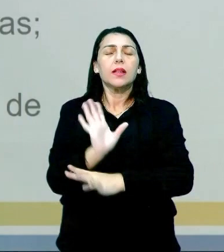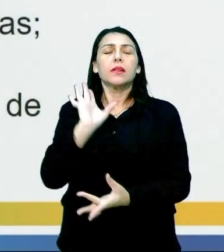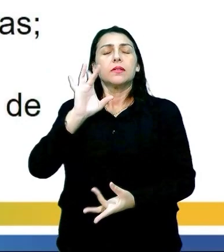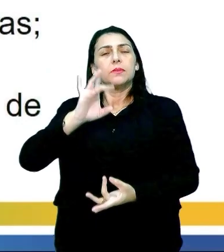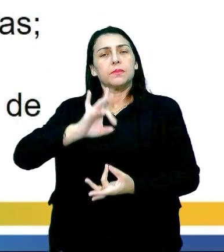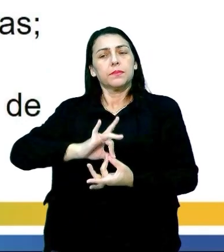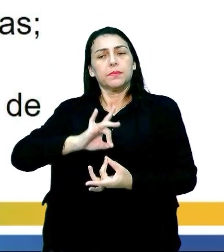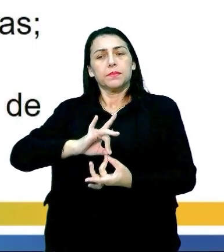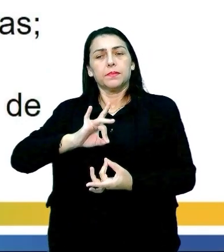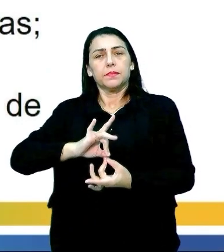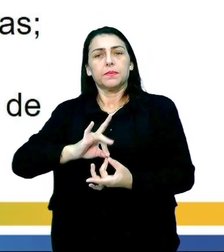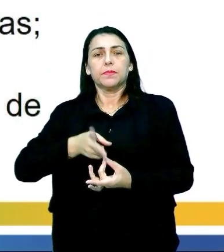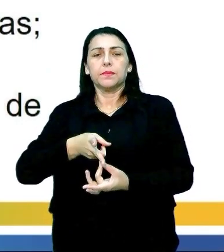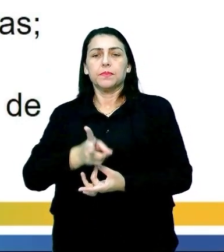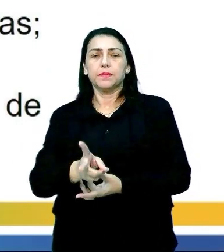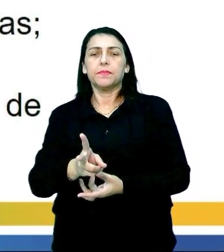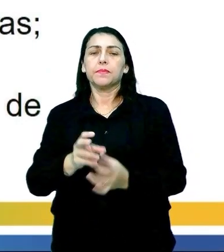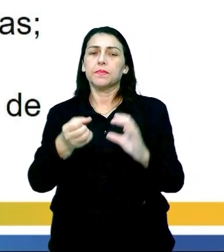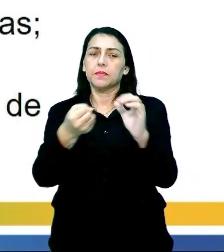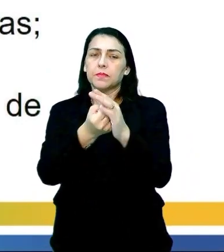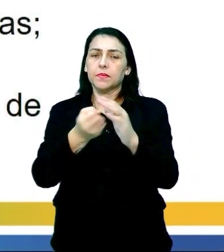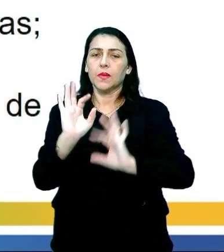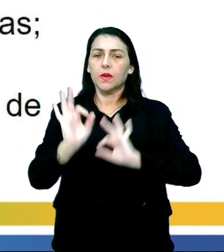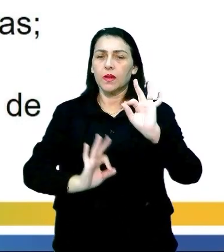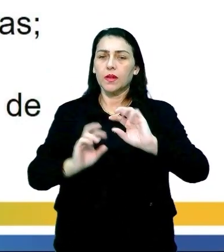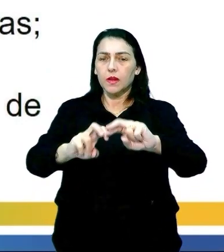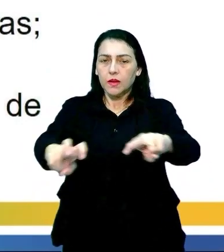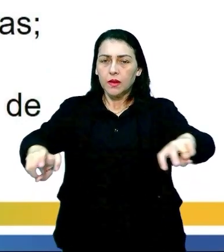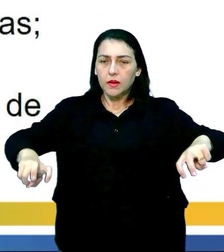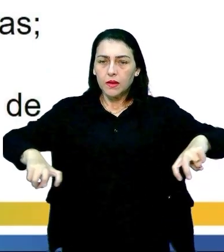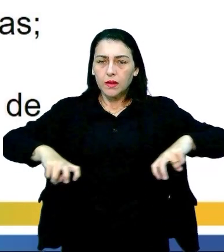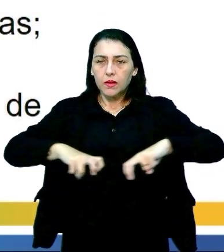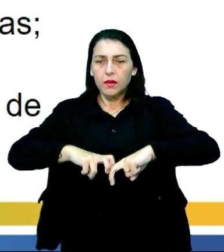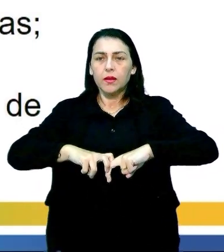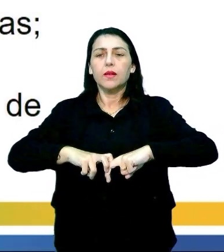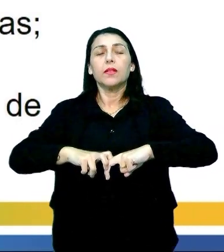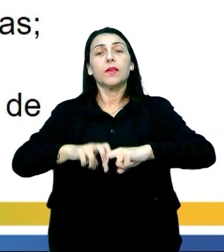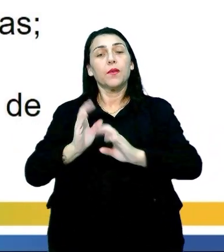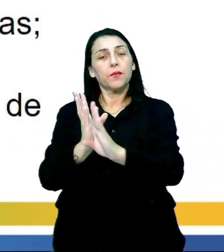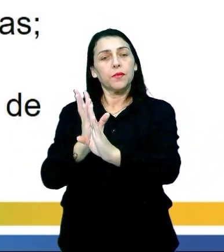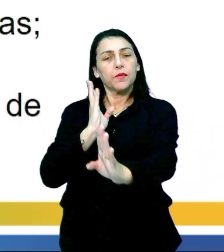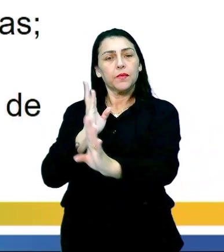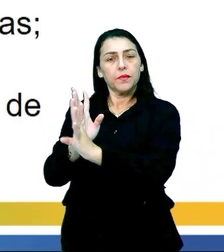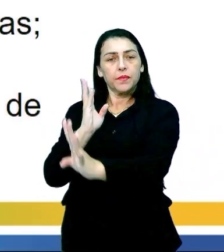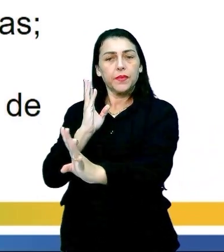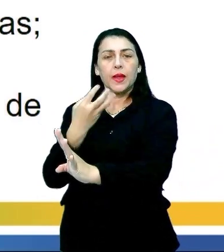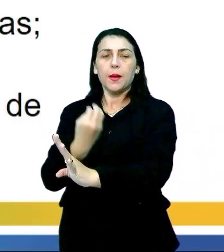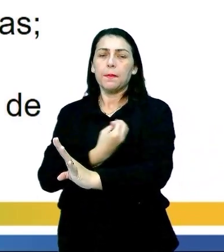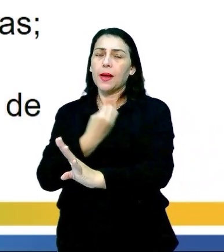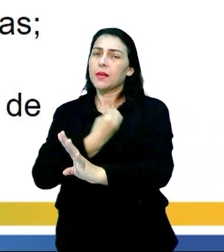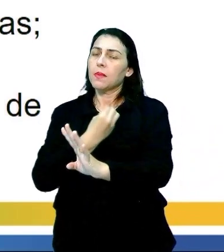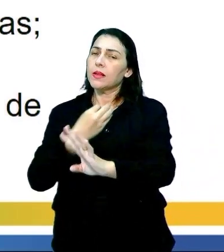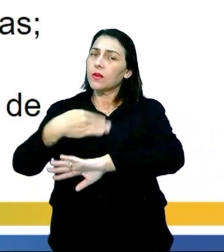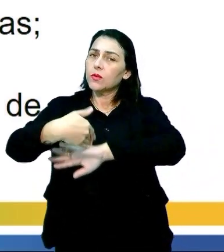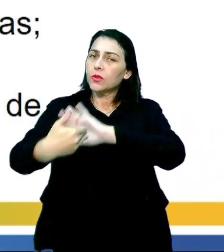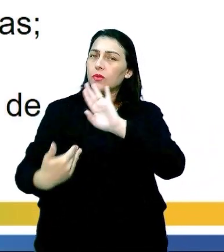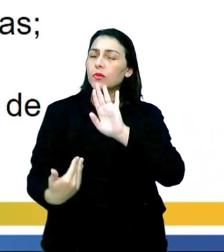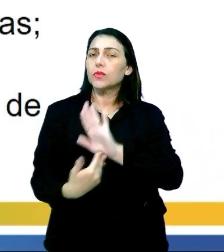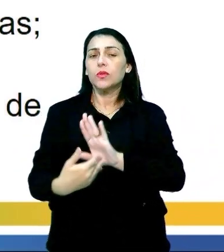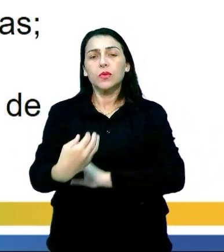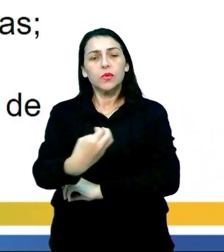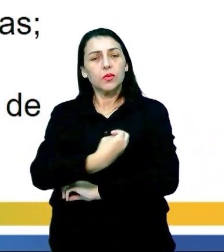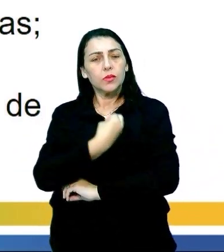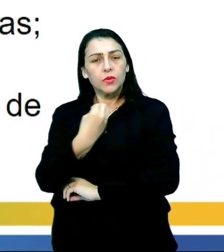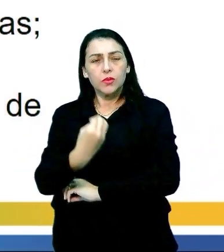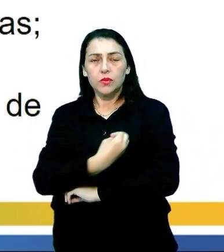beleza? Então, a gente avançando tem como as características: organizações em círculos, semicírculos e fileiras, a participação